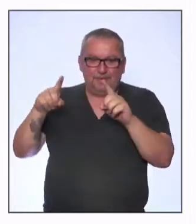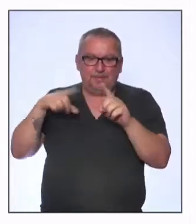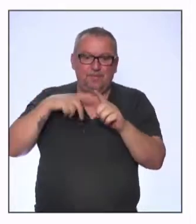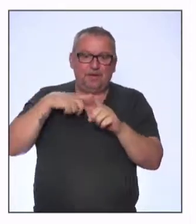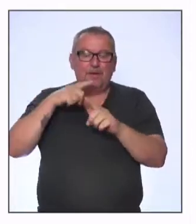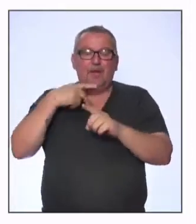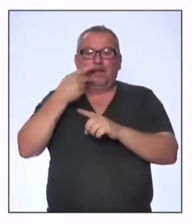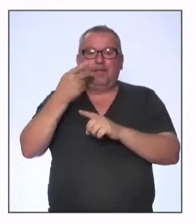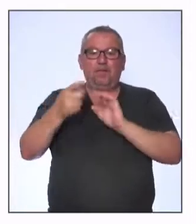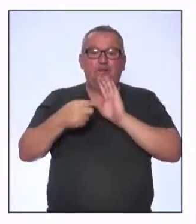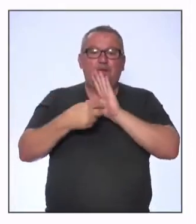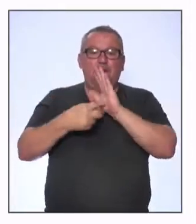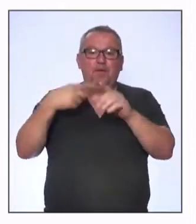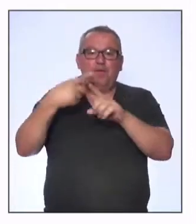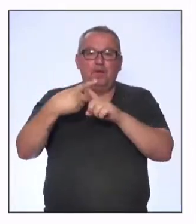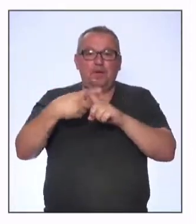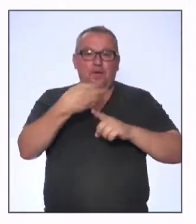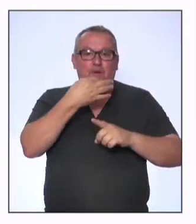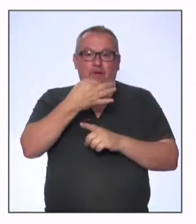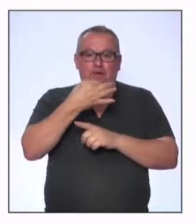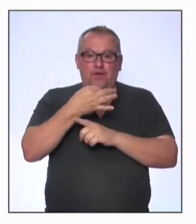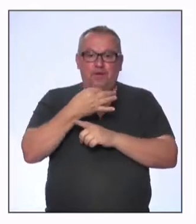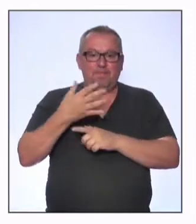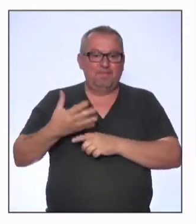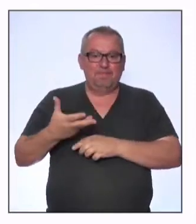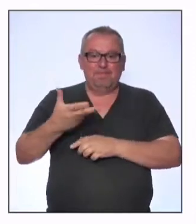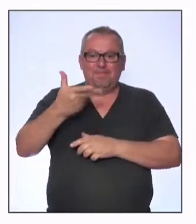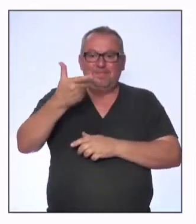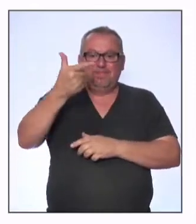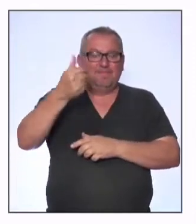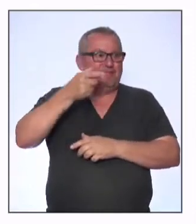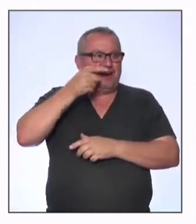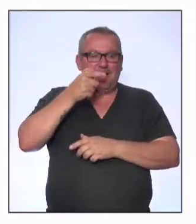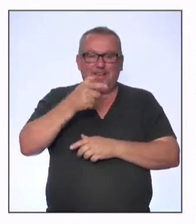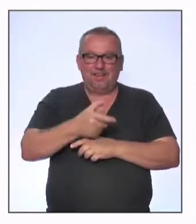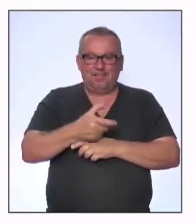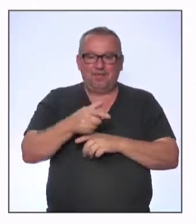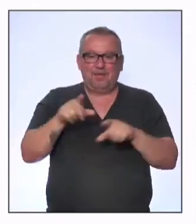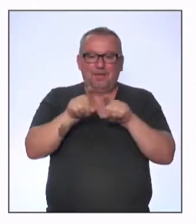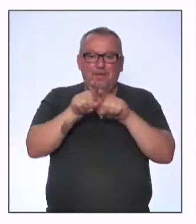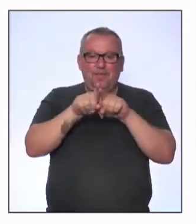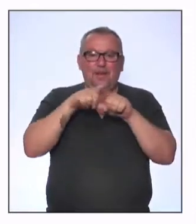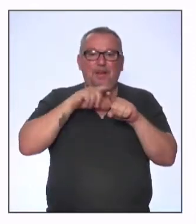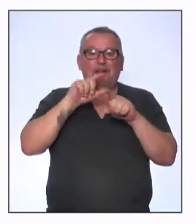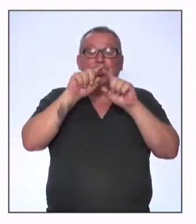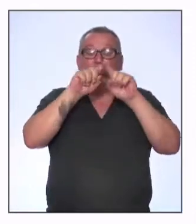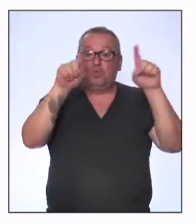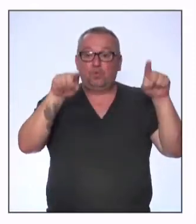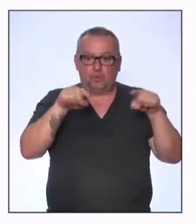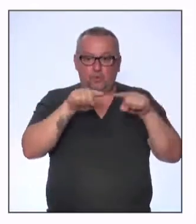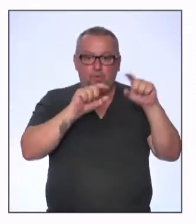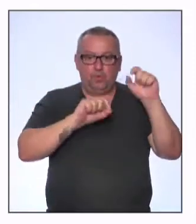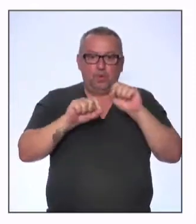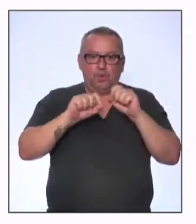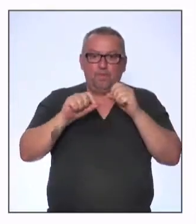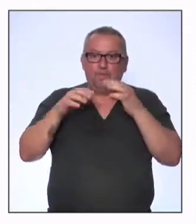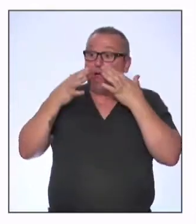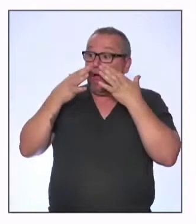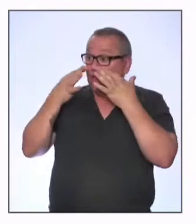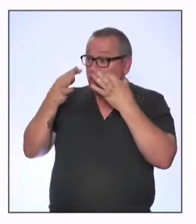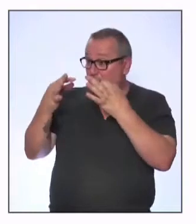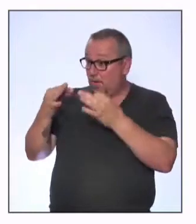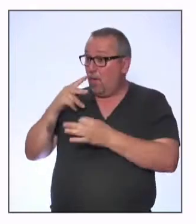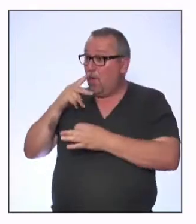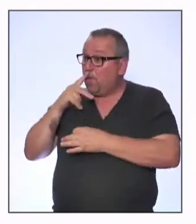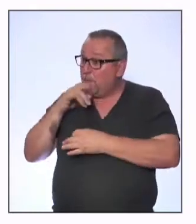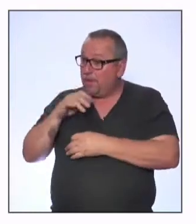quis trazer porque eu achei ele o máximo, assim, interessantíssimo. No quadro está escrito: atenção, senhores